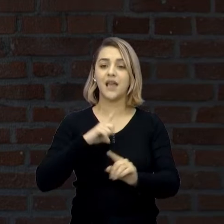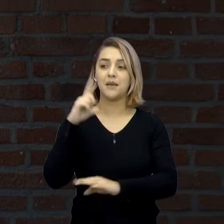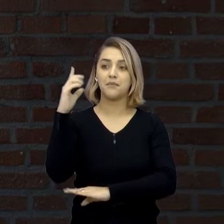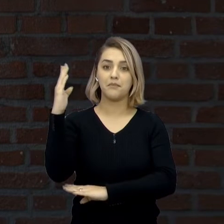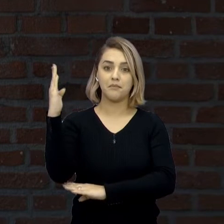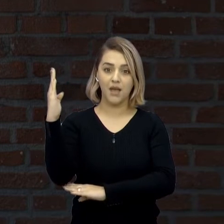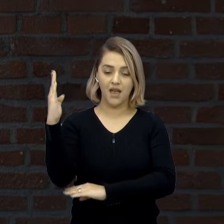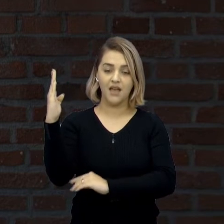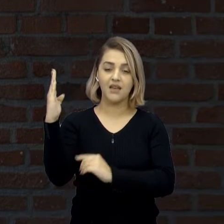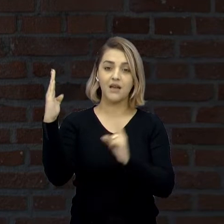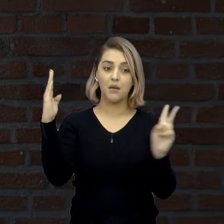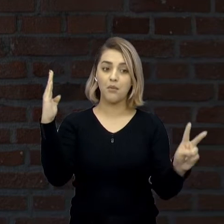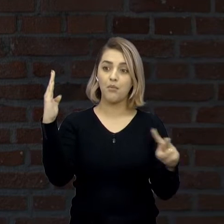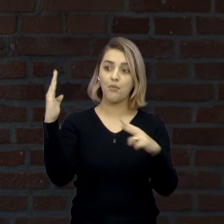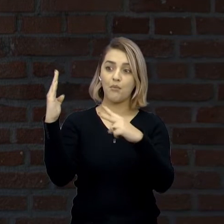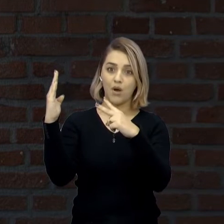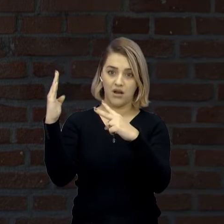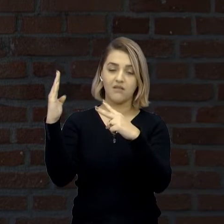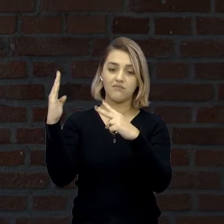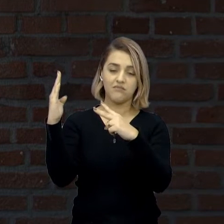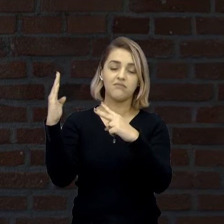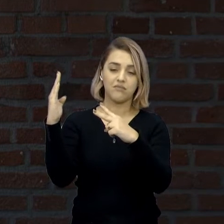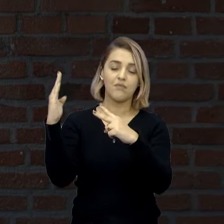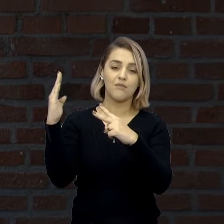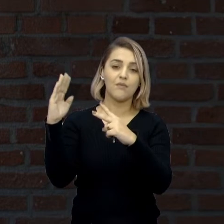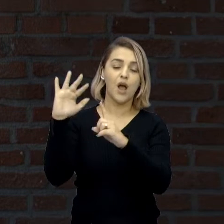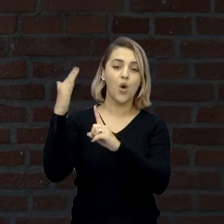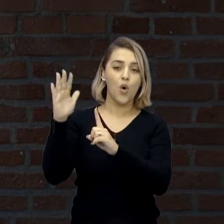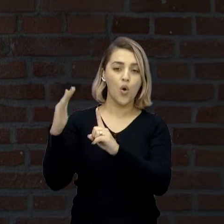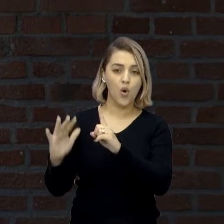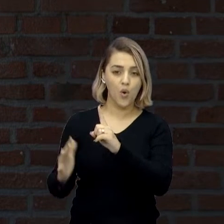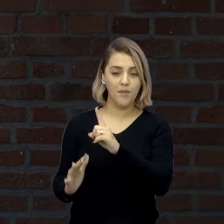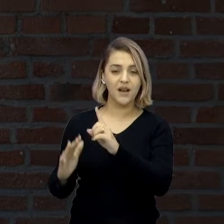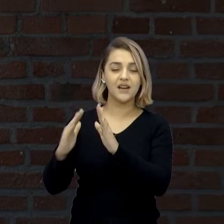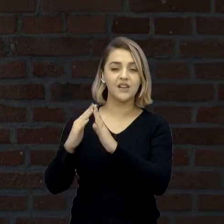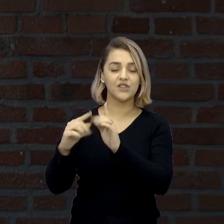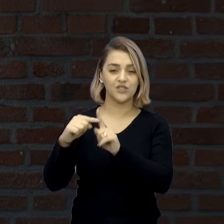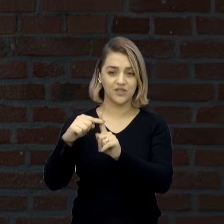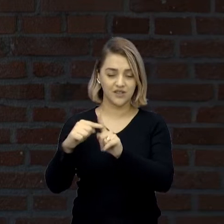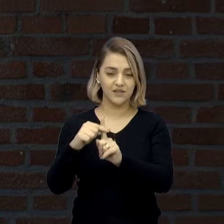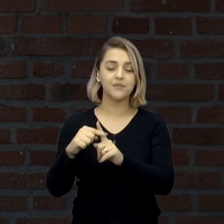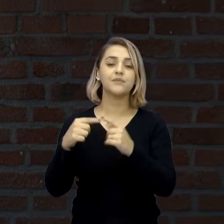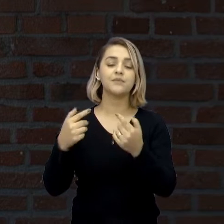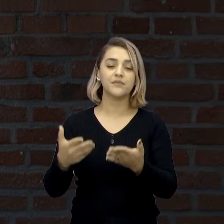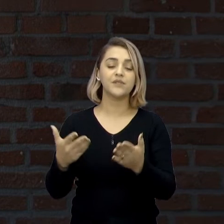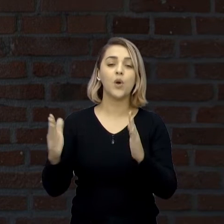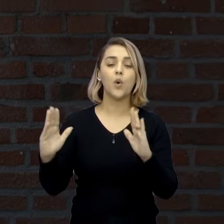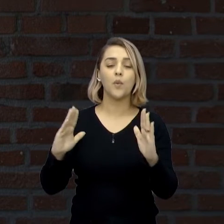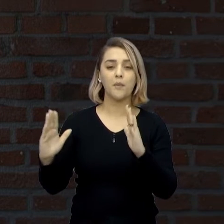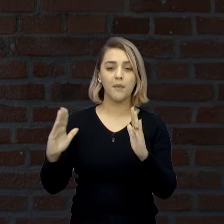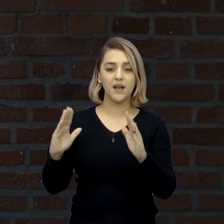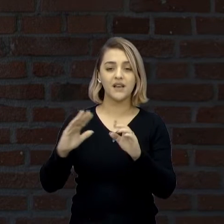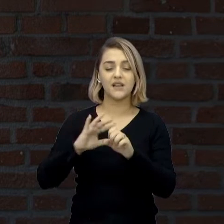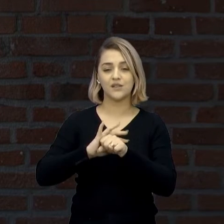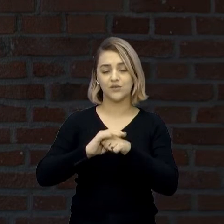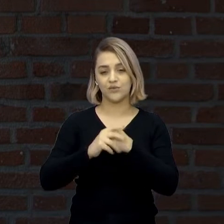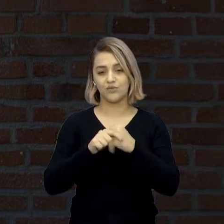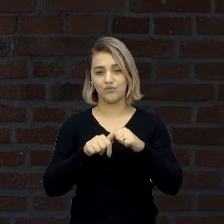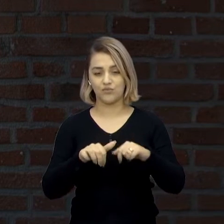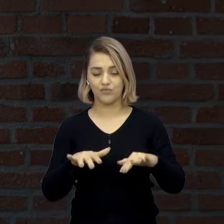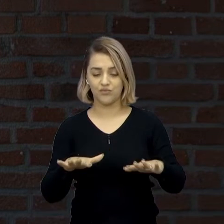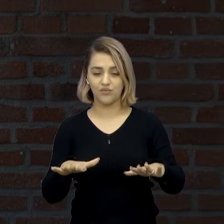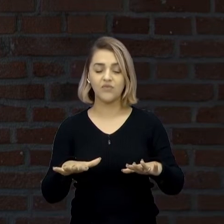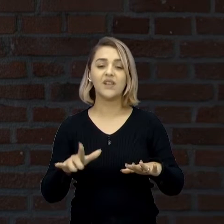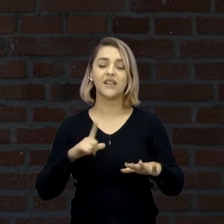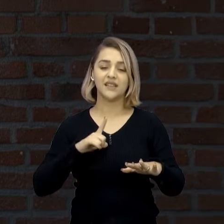igreja. Durante a pandemia de Covid-19, a Catedral Nossa Senhora da Conceição passou a fazer